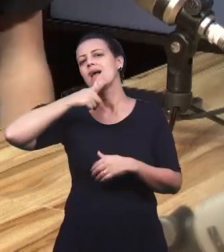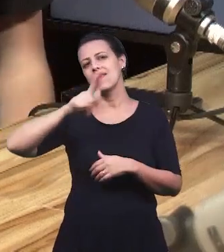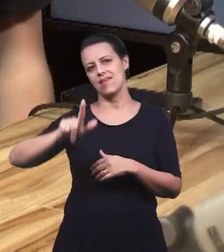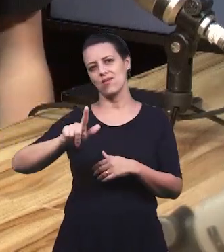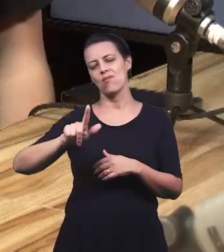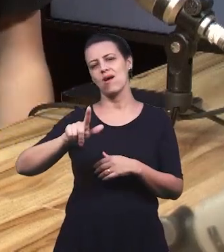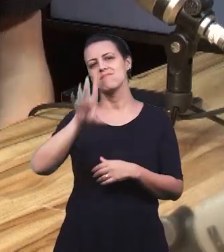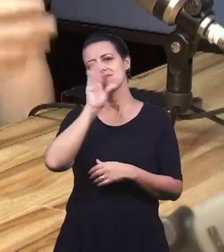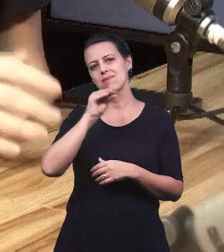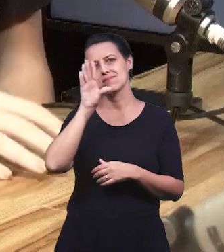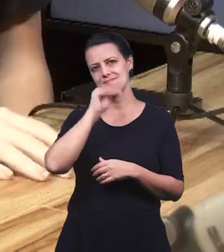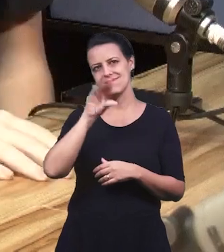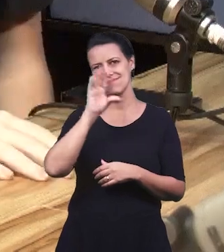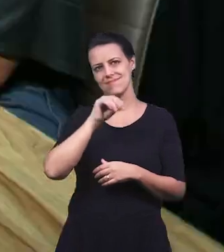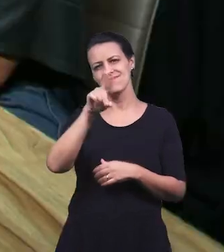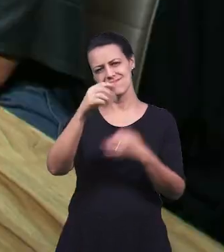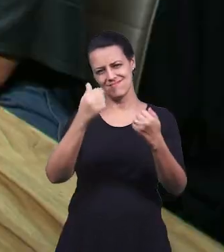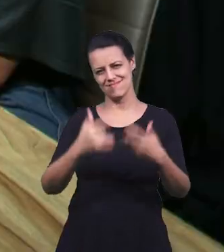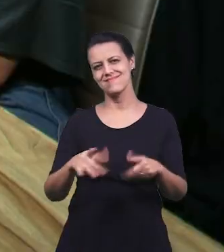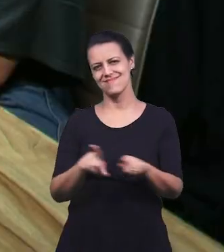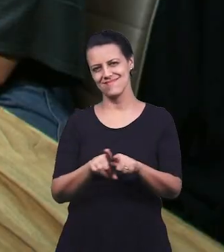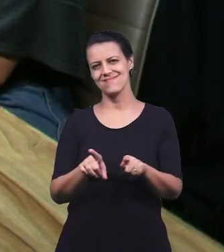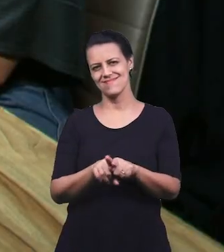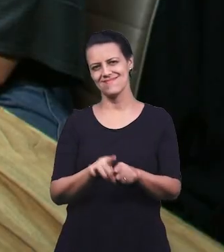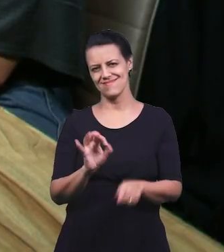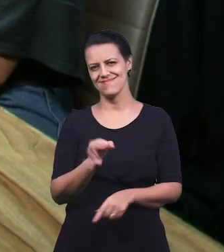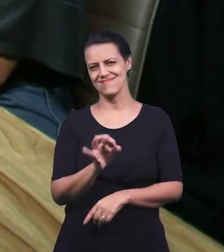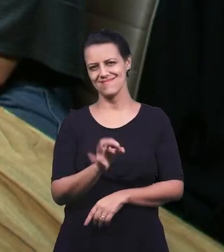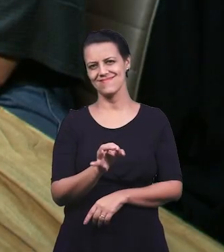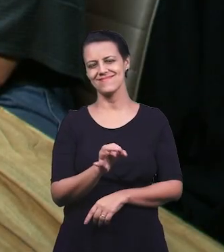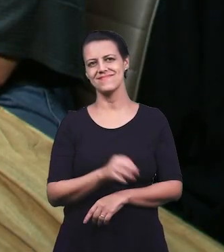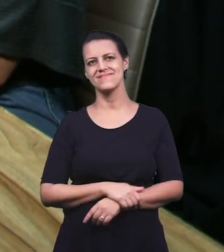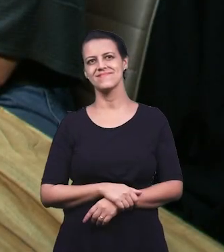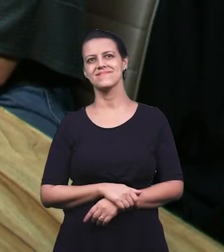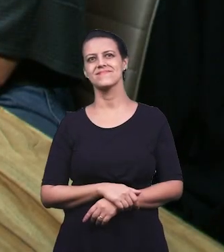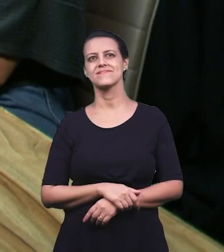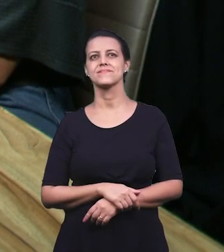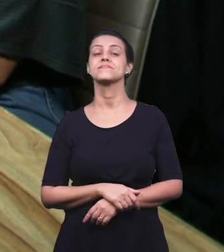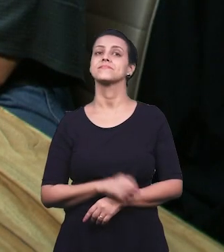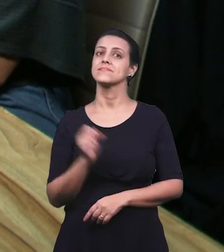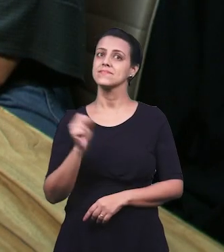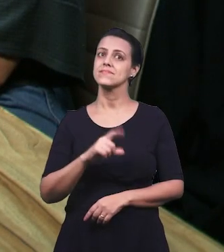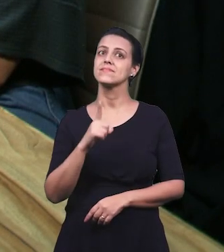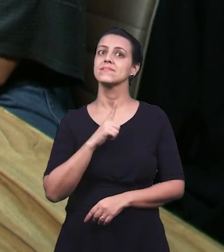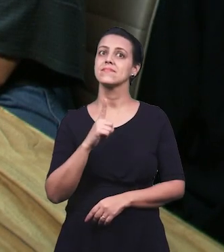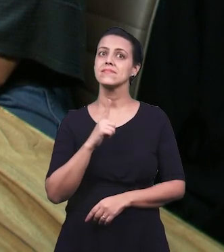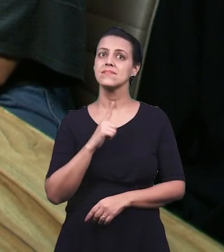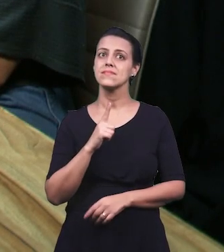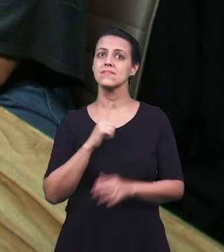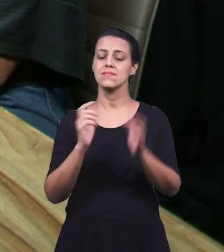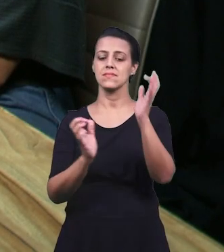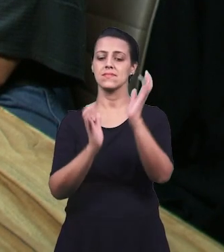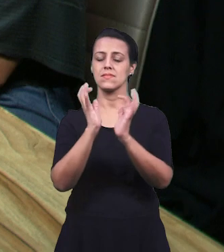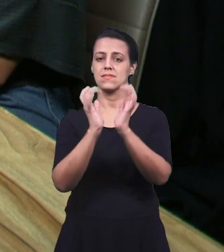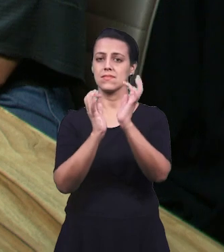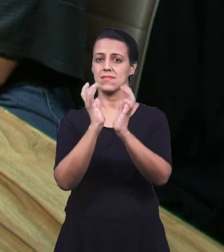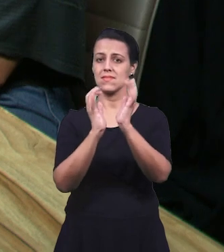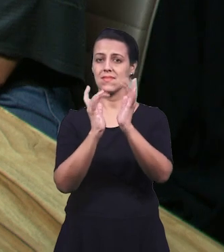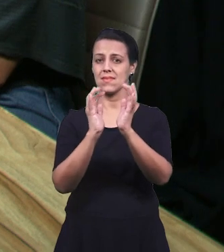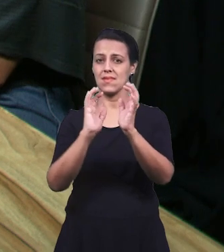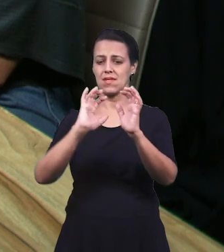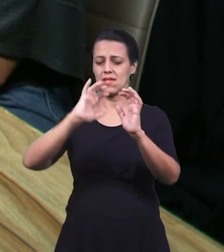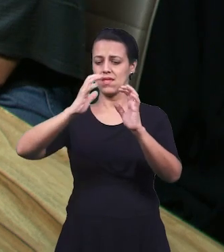estava falando também sobre isso, Sim. né, Rebeca? Sim, a gente tem a área que a gente chama, né, de Broca e Wernicke, que